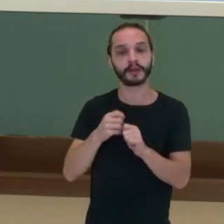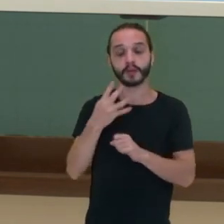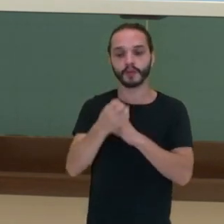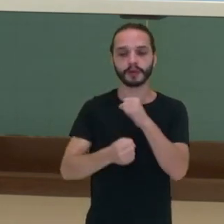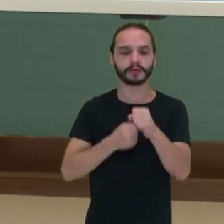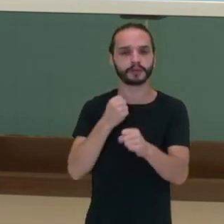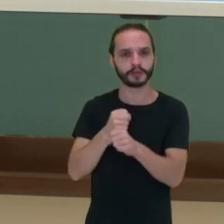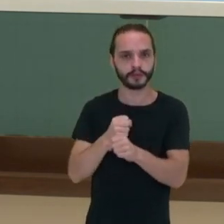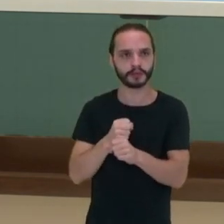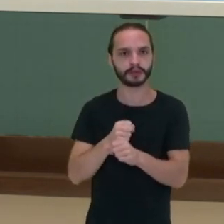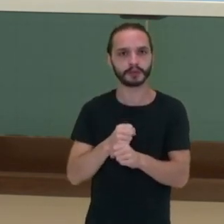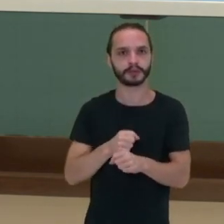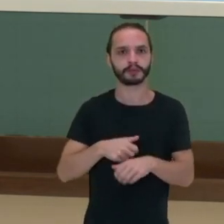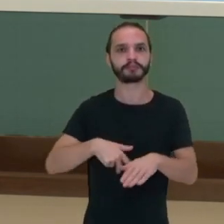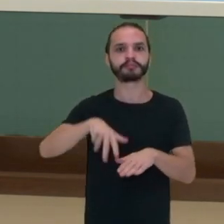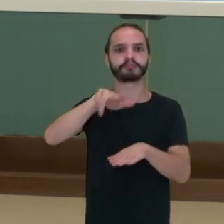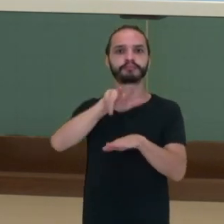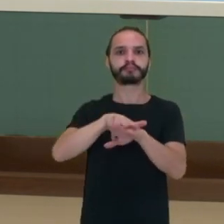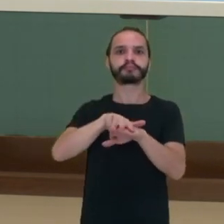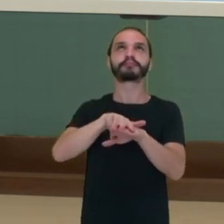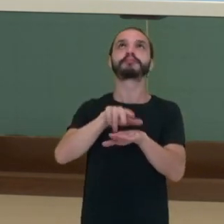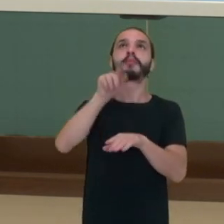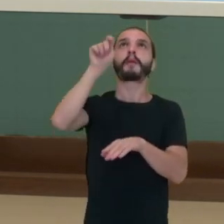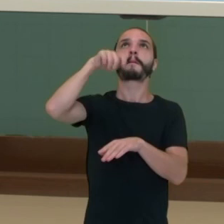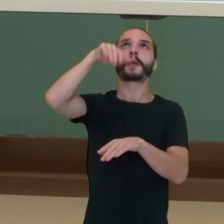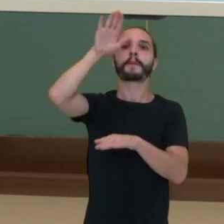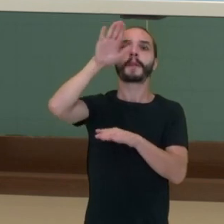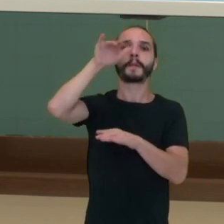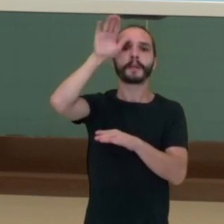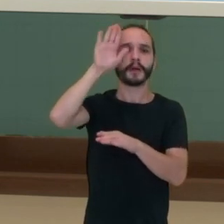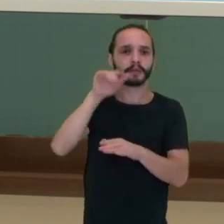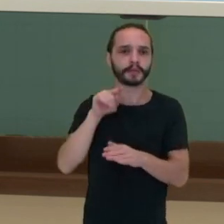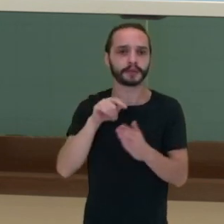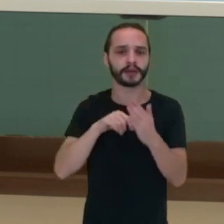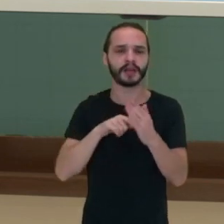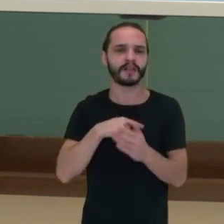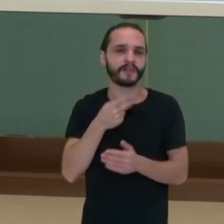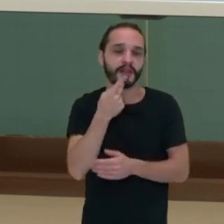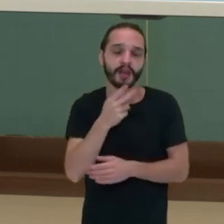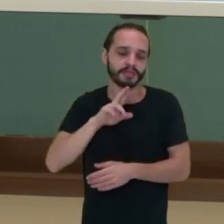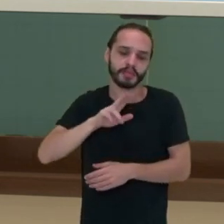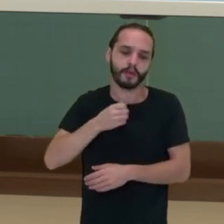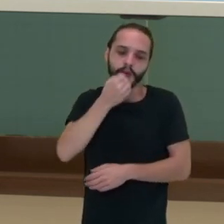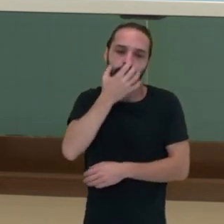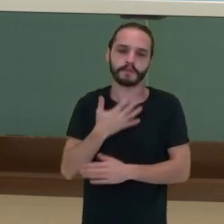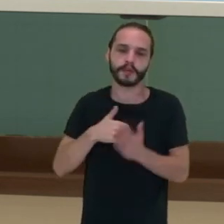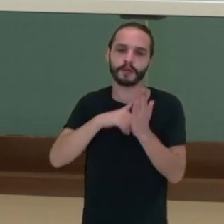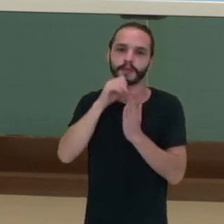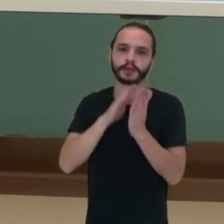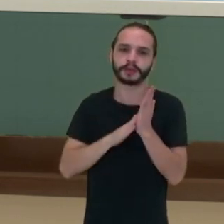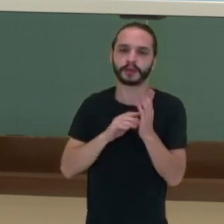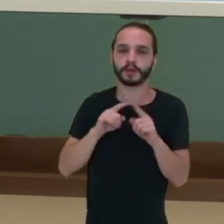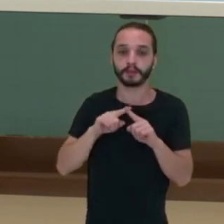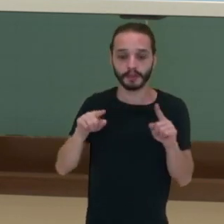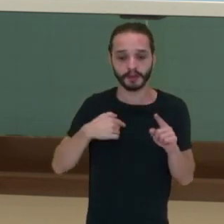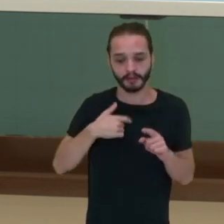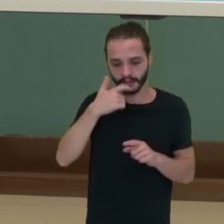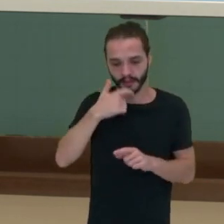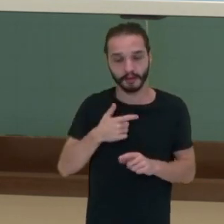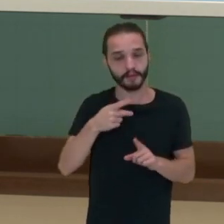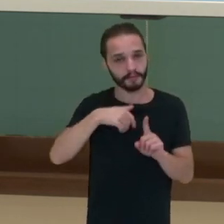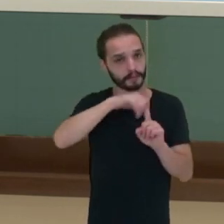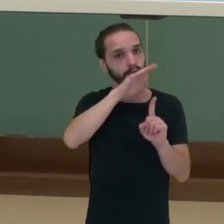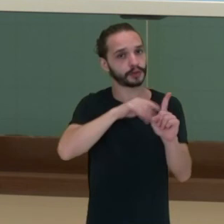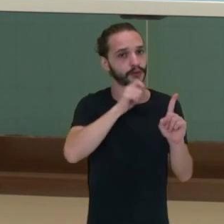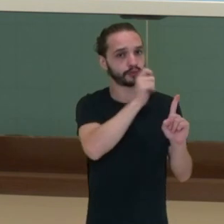anos deitado de costas para o alto. Ele dizia que ele não era um bom pintor, e ele mesmo, se considerando como escultor, ele fez essa